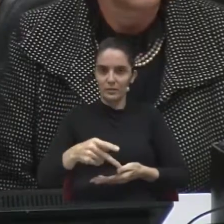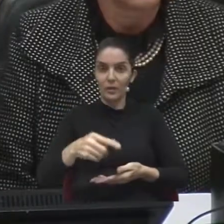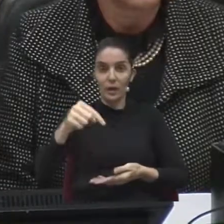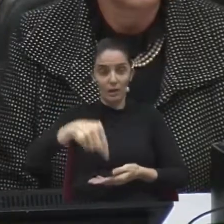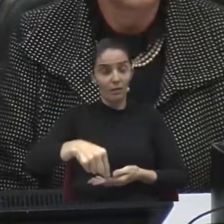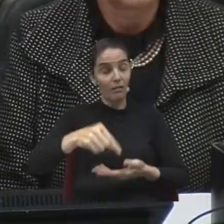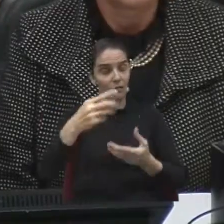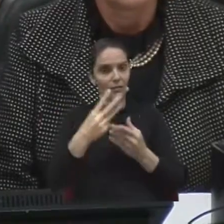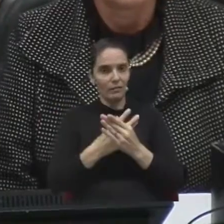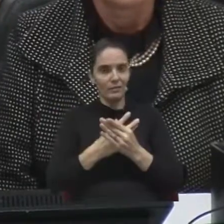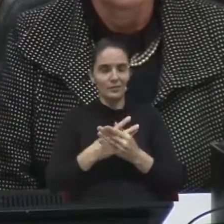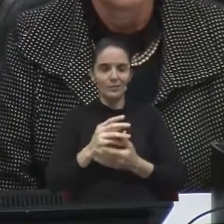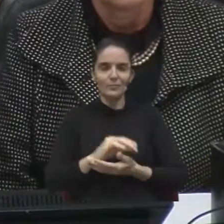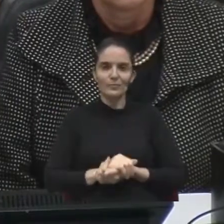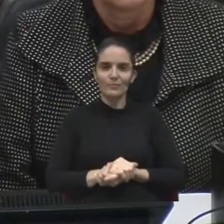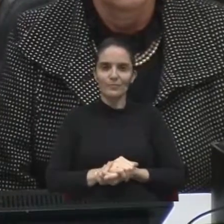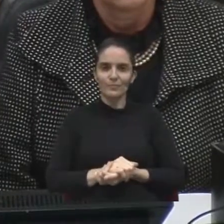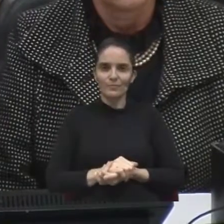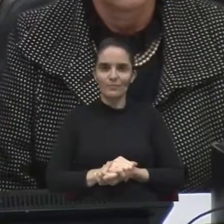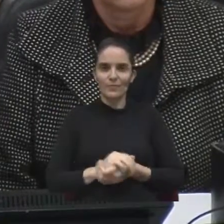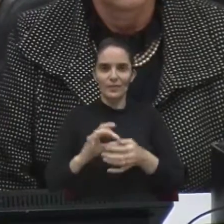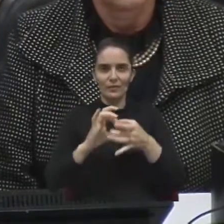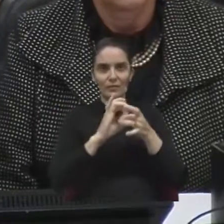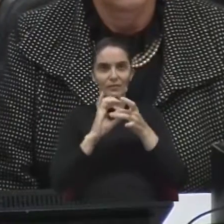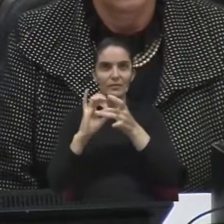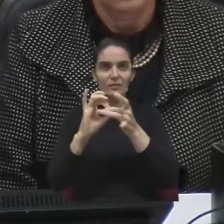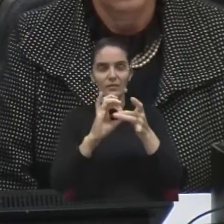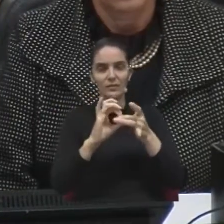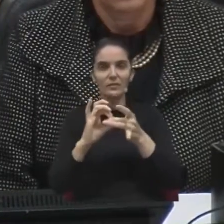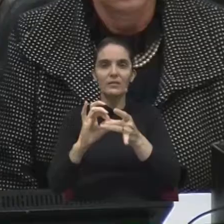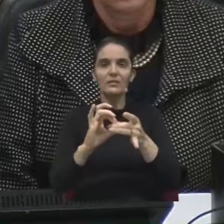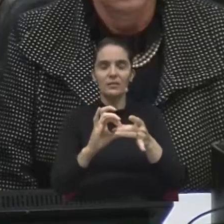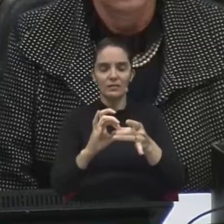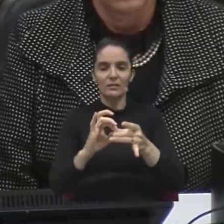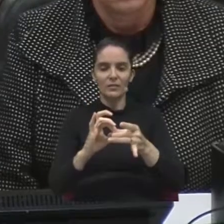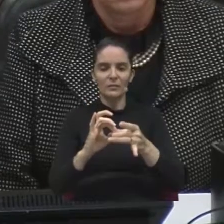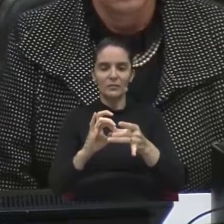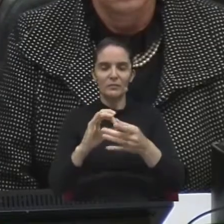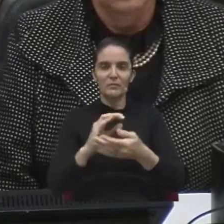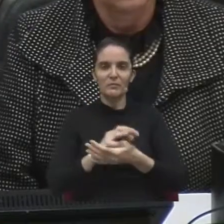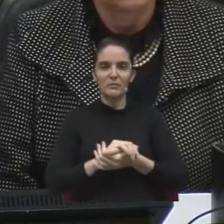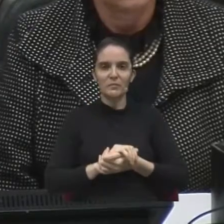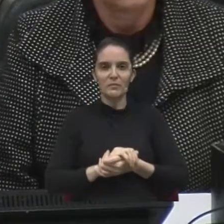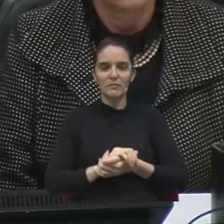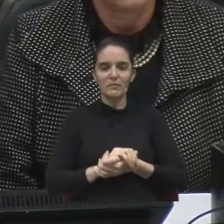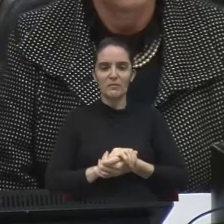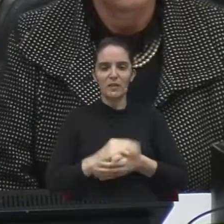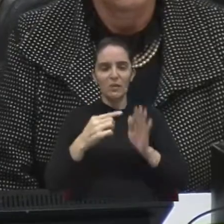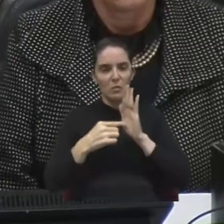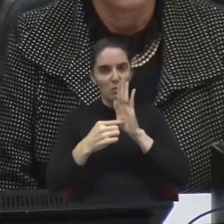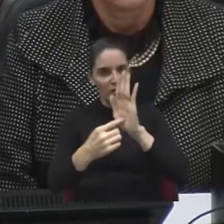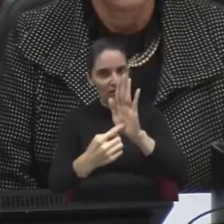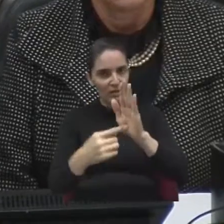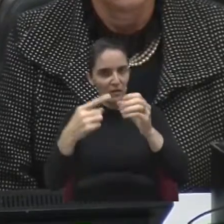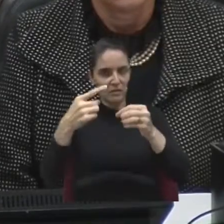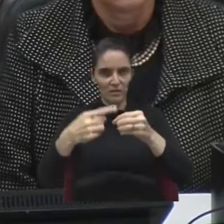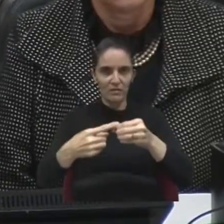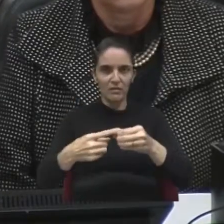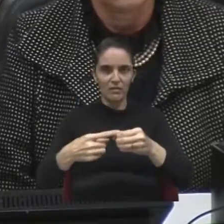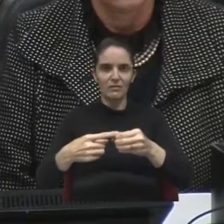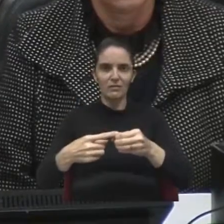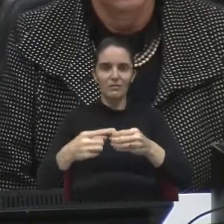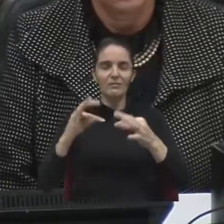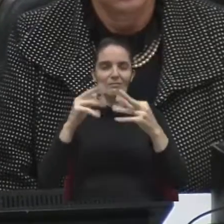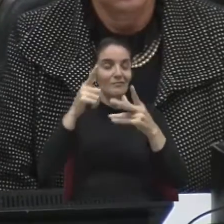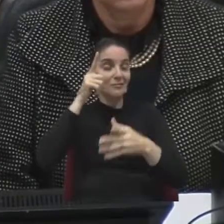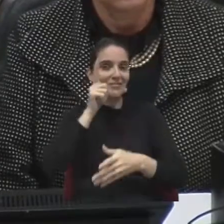isso, vamos nos unir, passou pelo tiro de guerra, vamos nos unir e vamos trazer para a nossa cidade, né, aquilo que nós conseguirmos, aquilo